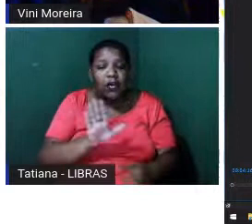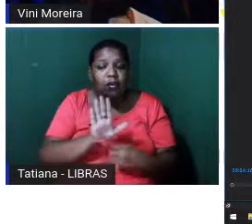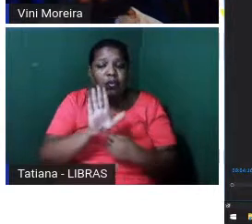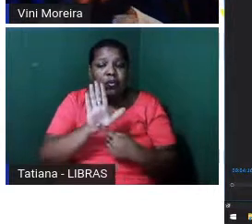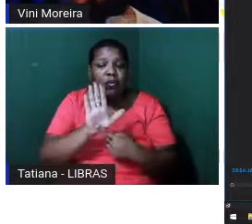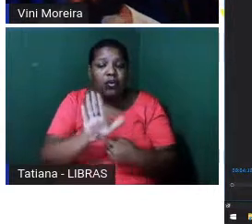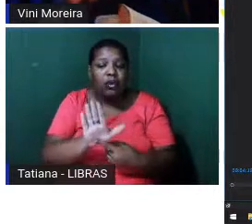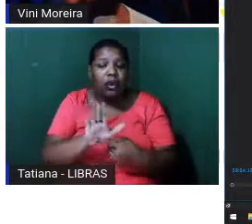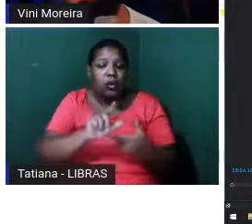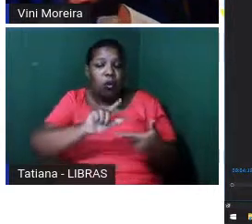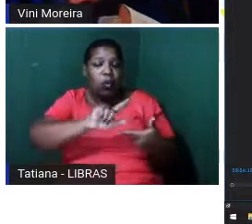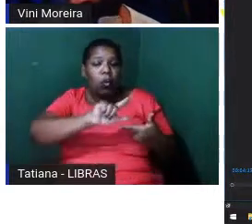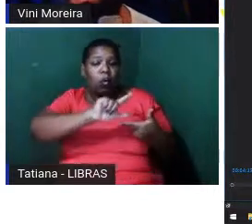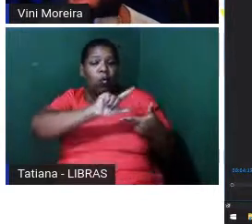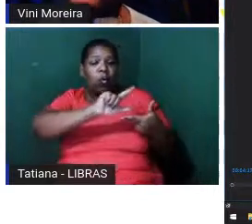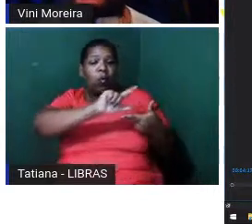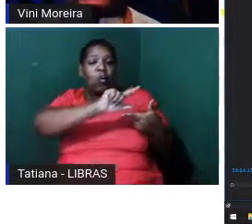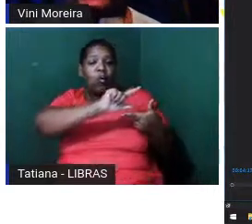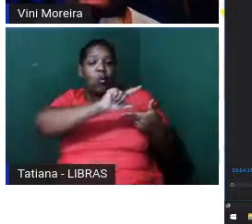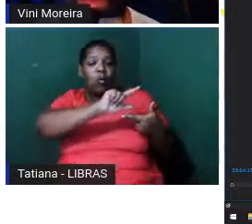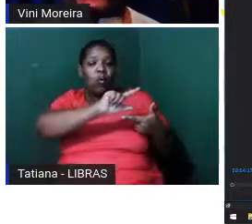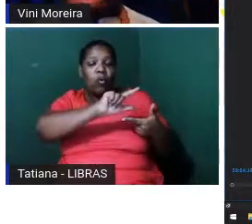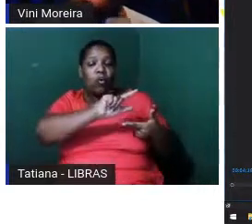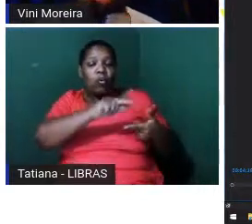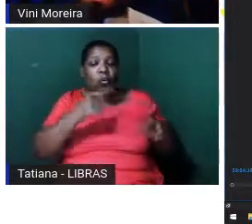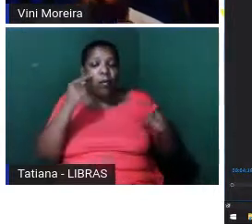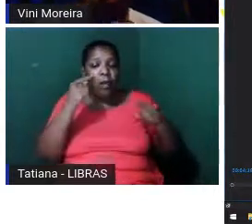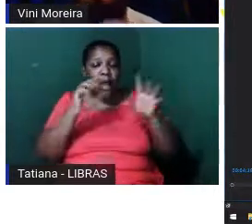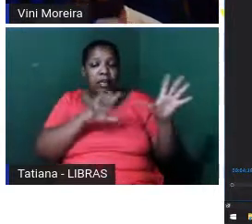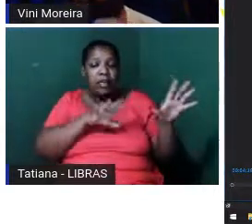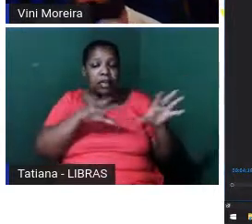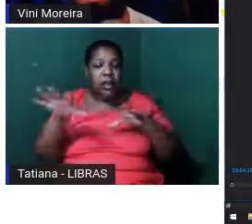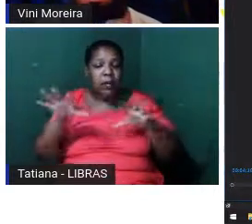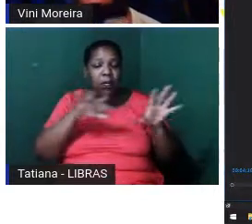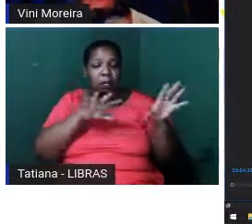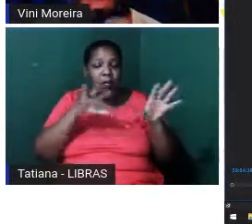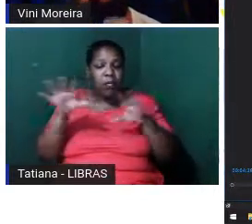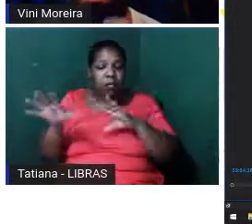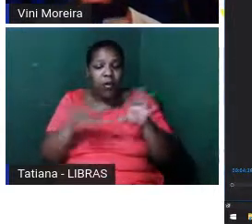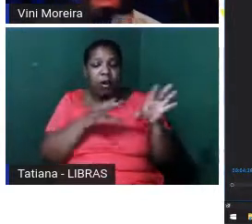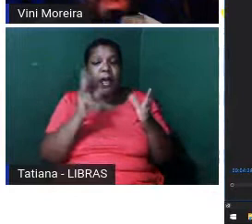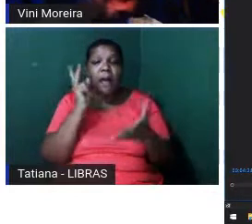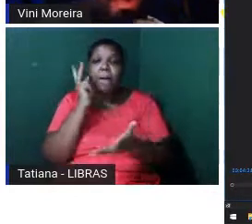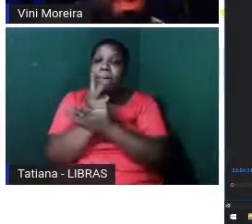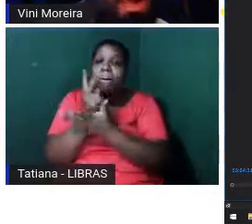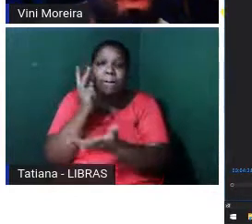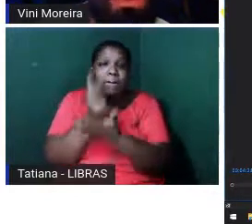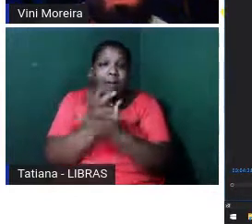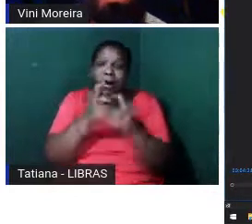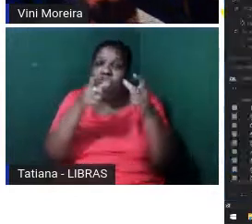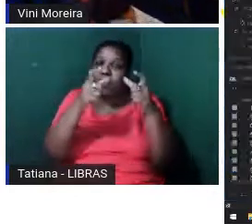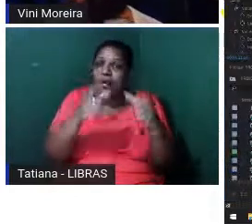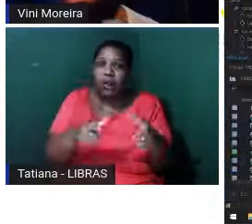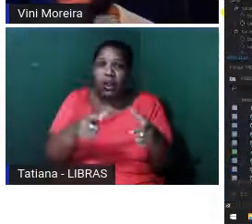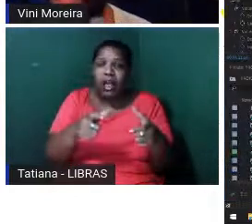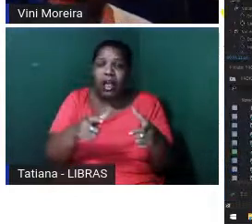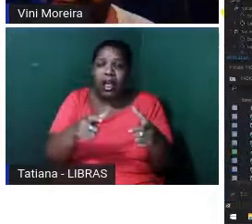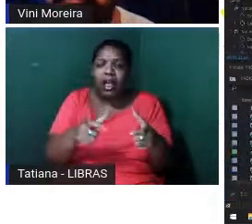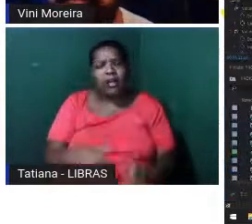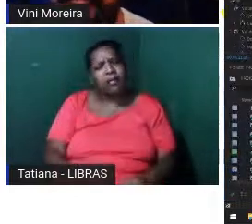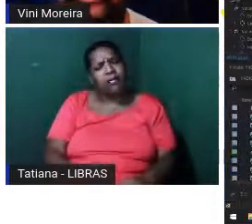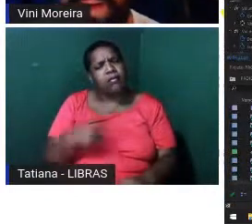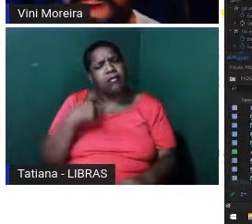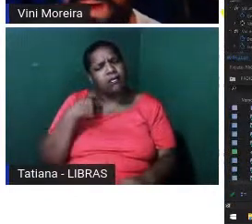canto do quarto mas ó tem muito movimento e a gente tá sempre esse mesmo tanto de quarto a gente pensa